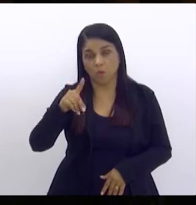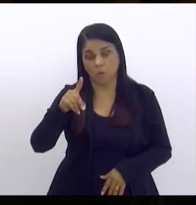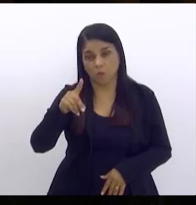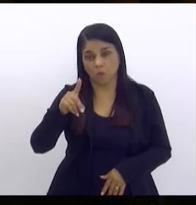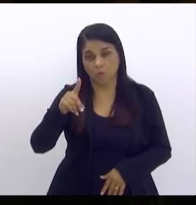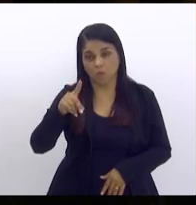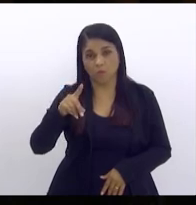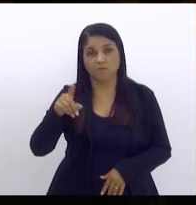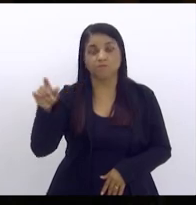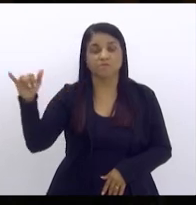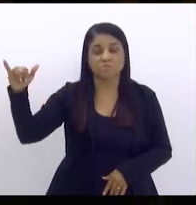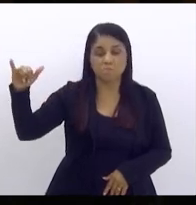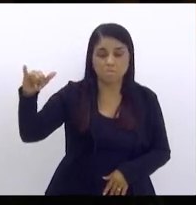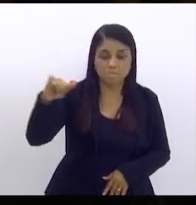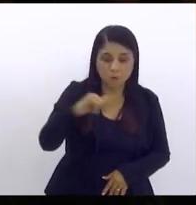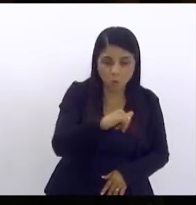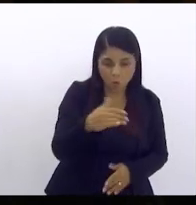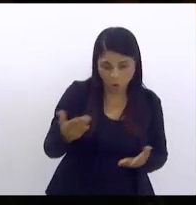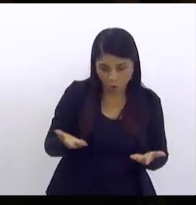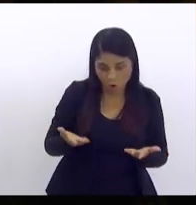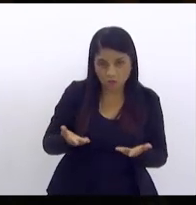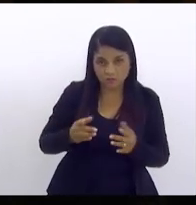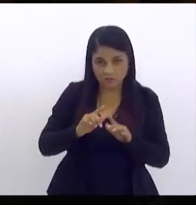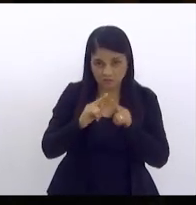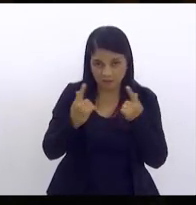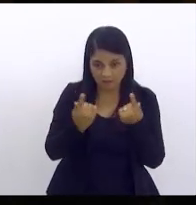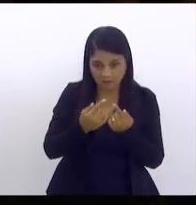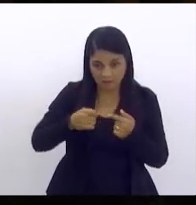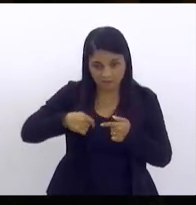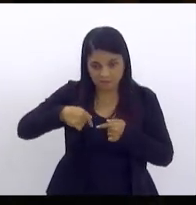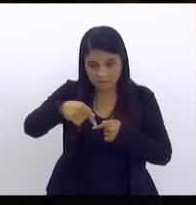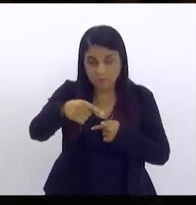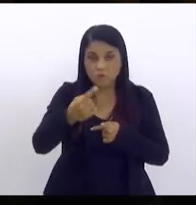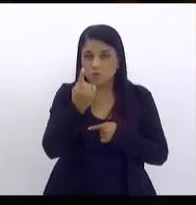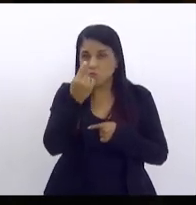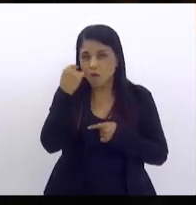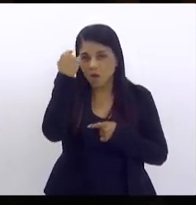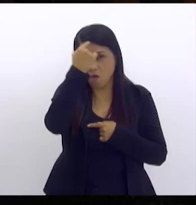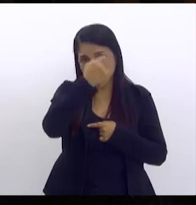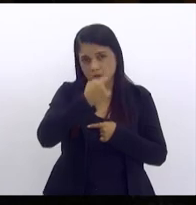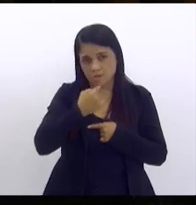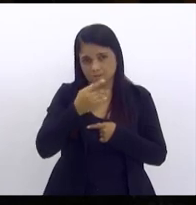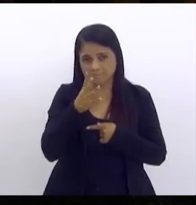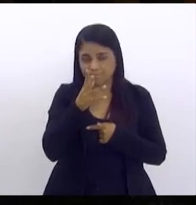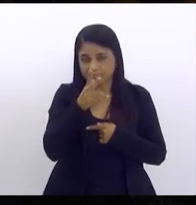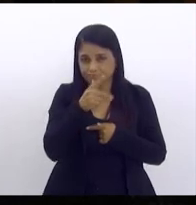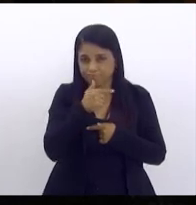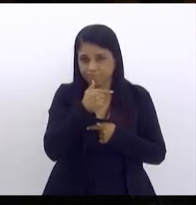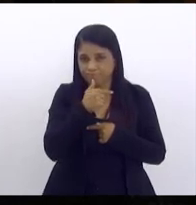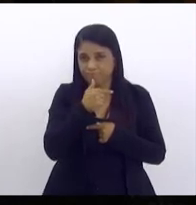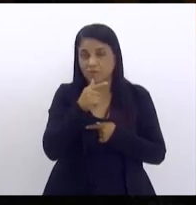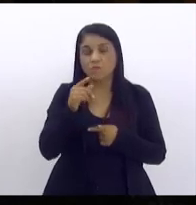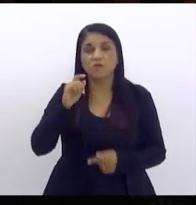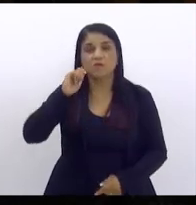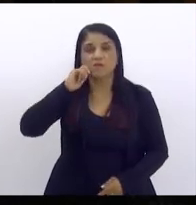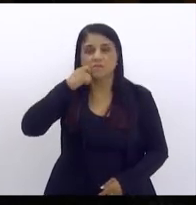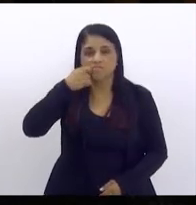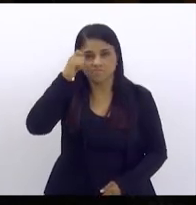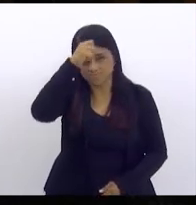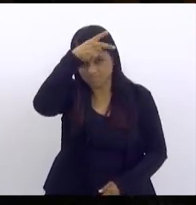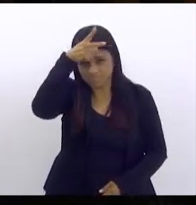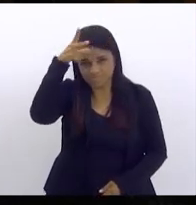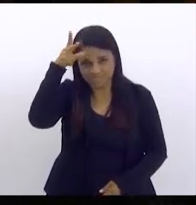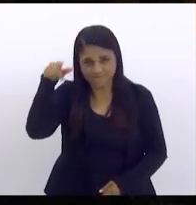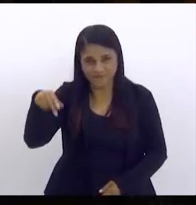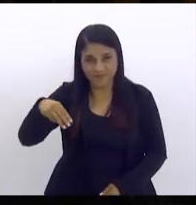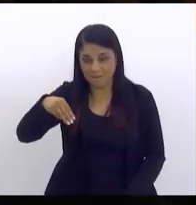Dumont, você vai demorar quase uma hora para chegar num percurso pequenininho, porque o senhor Eduardo Paes, com a sua